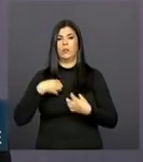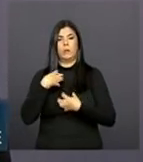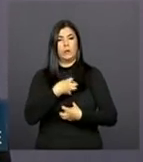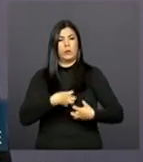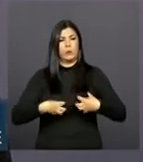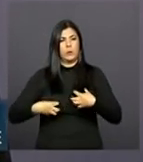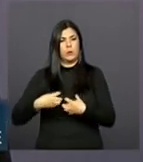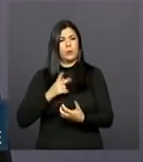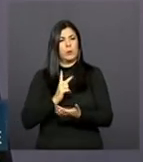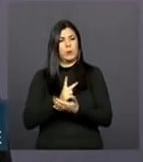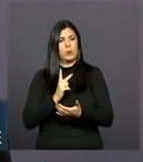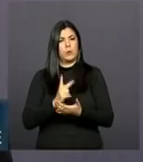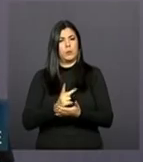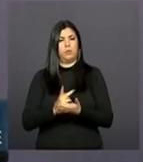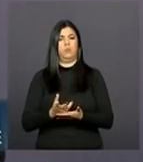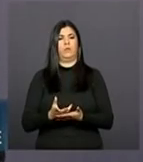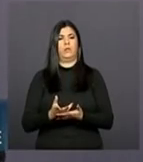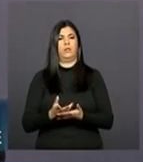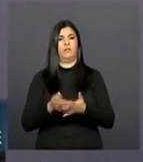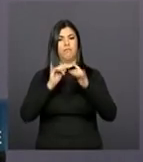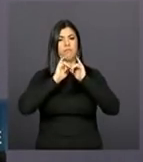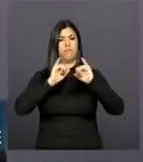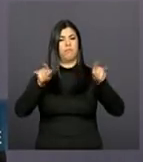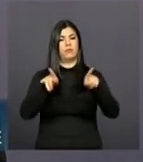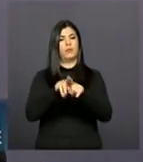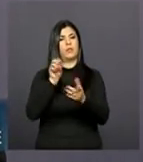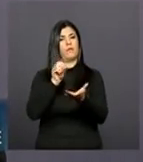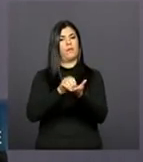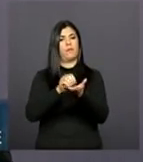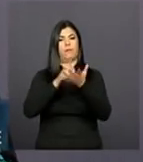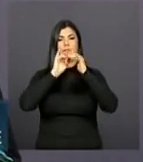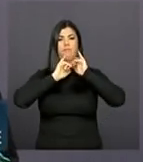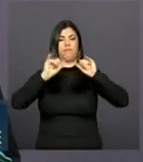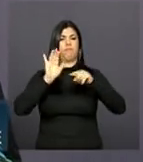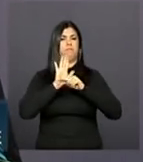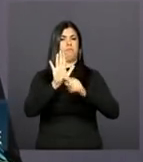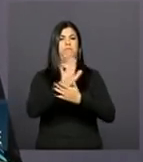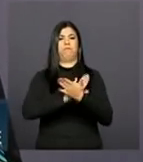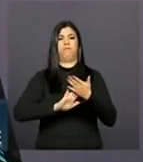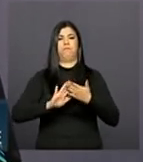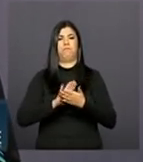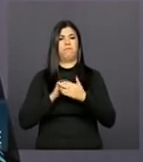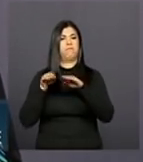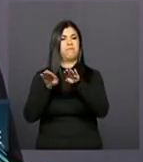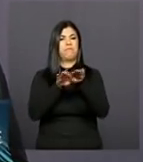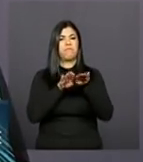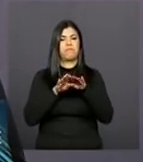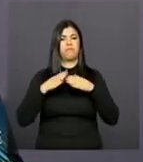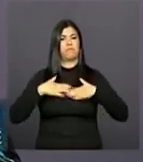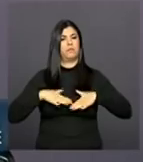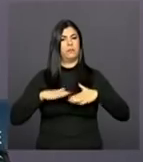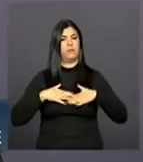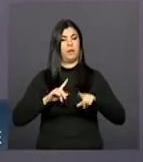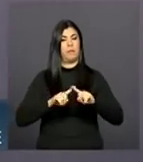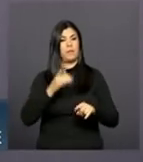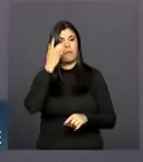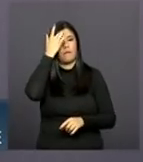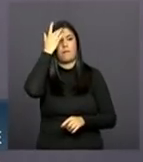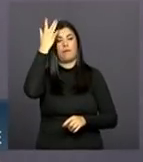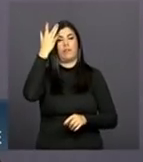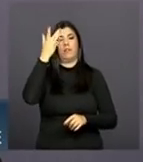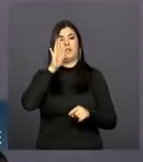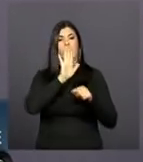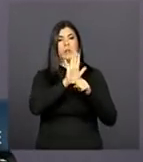rancores disse que a desinformação não ajuda a apaziguar apenas facilita o